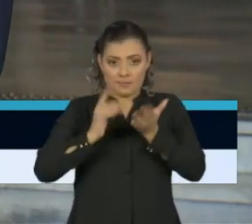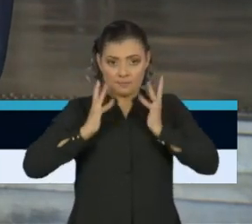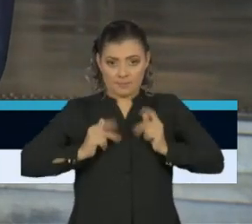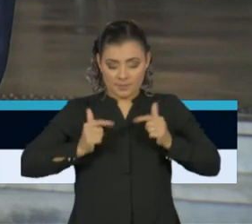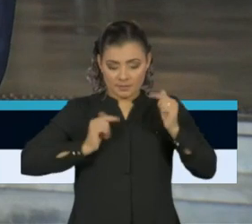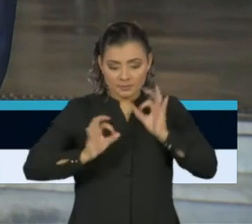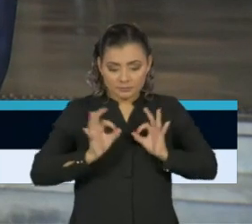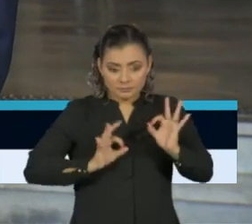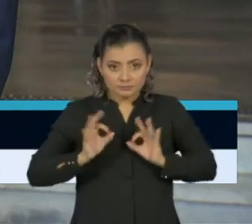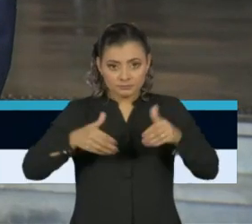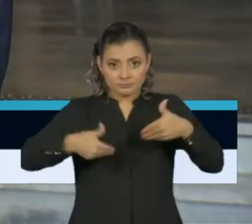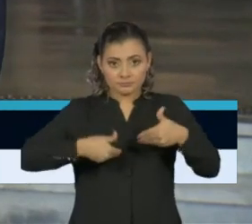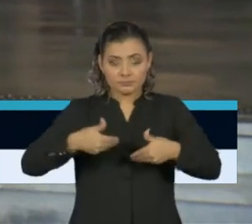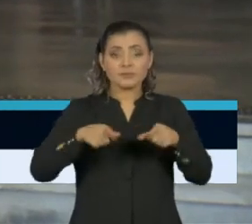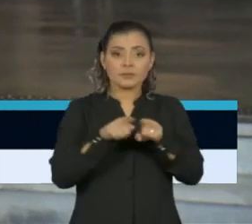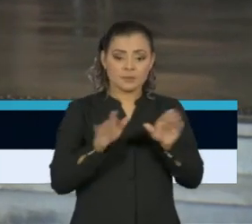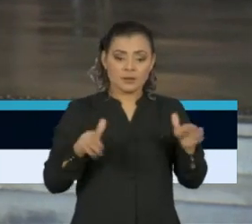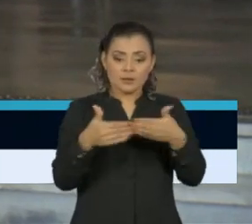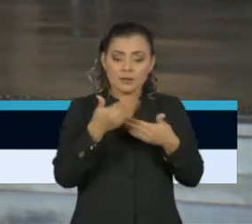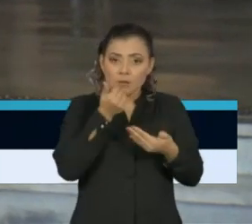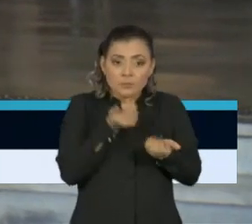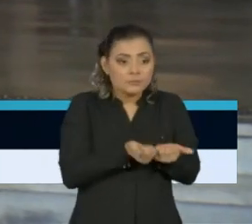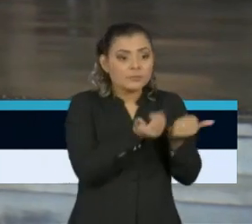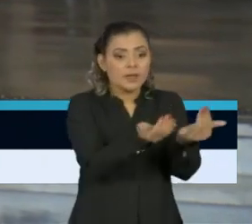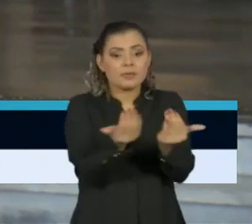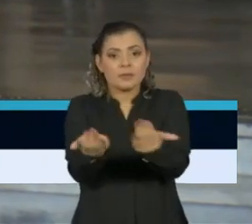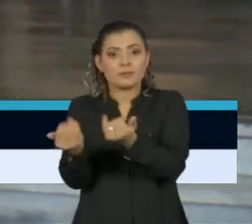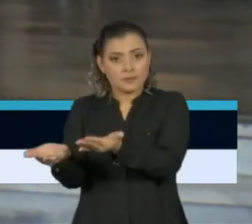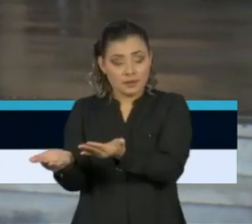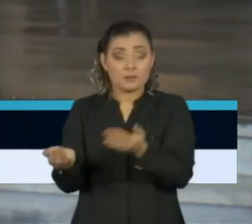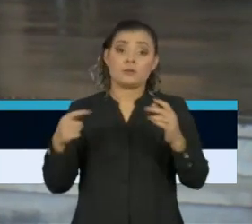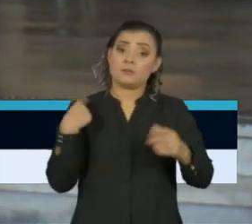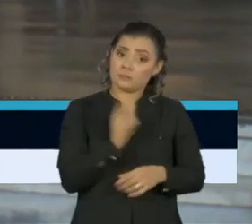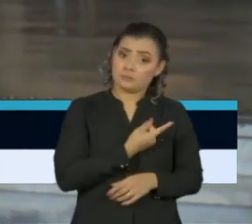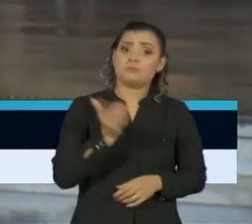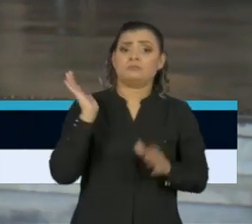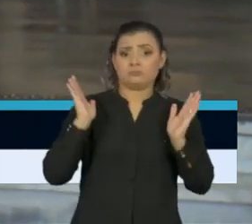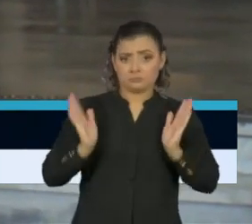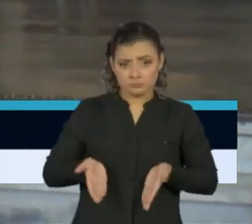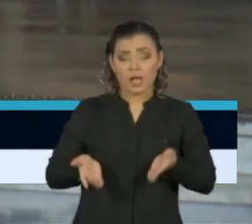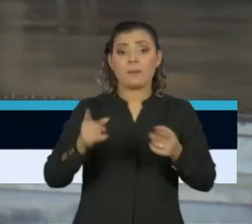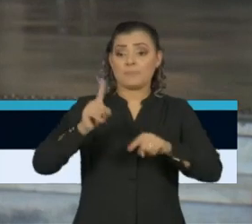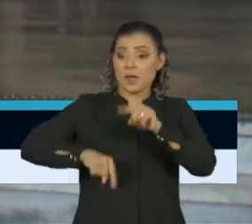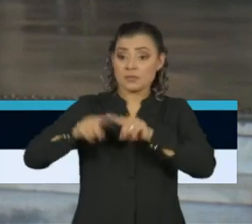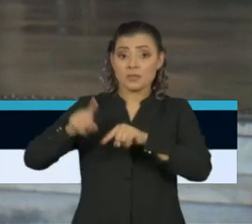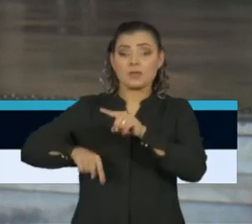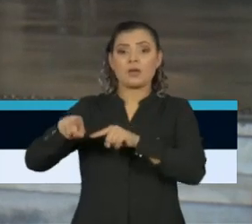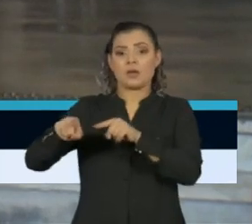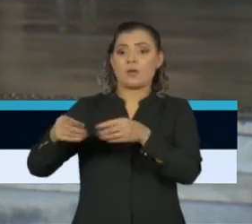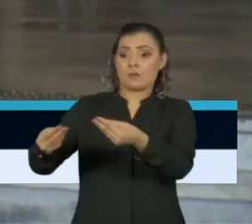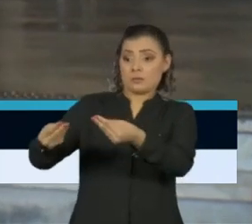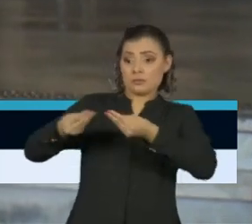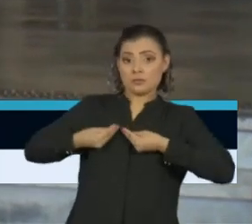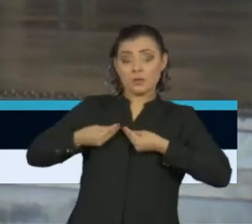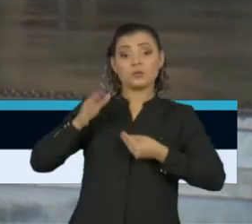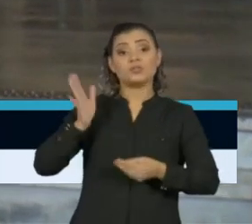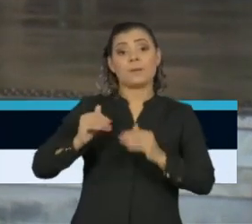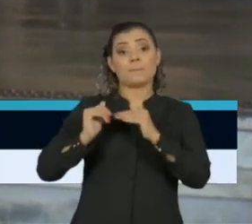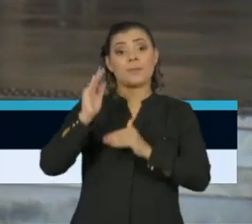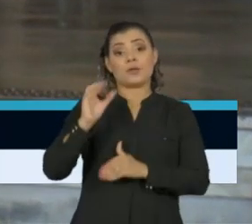comunidades mais carentes da cidade de São Paulo. Nós já recebemos doações que passam de